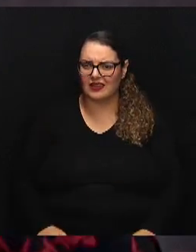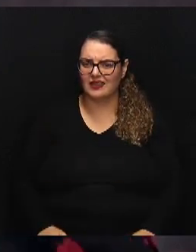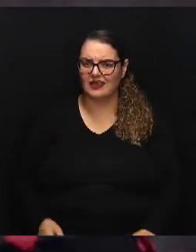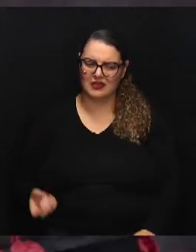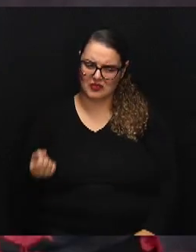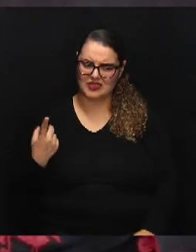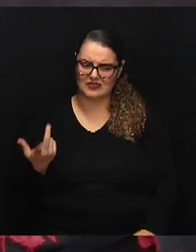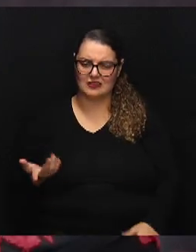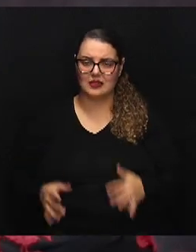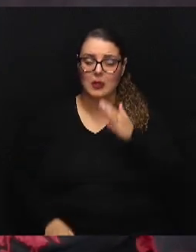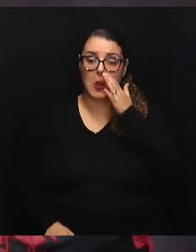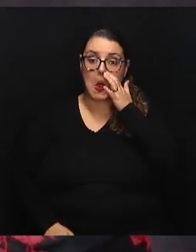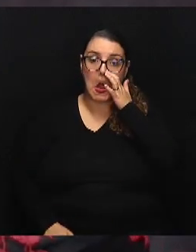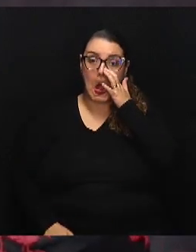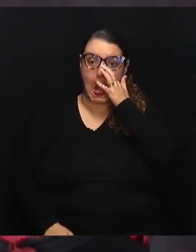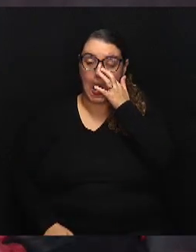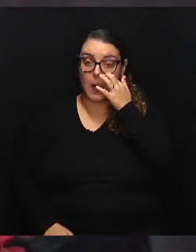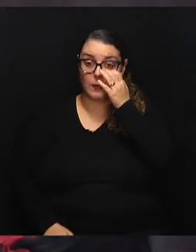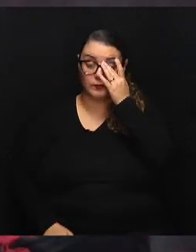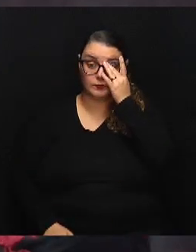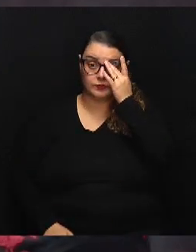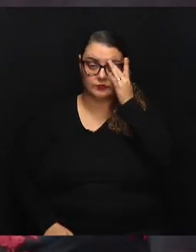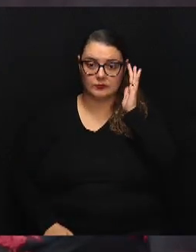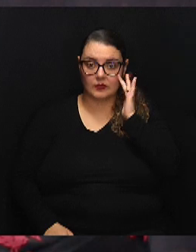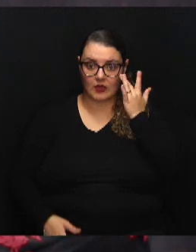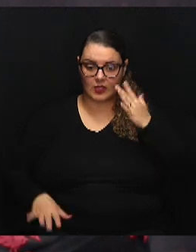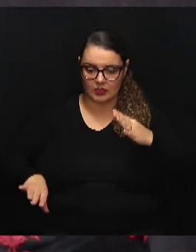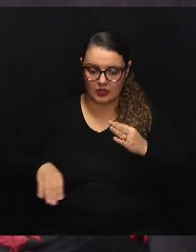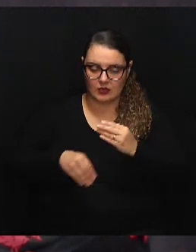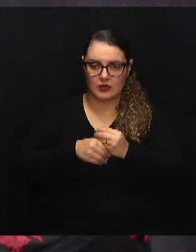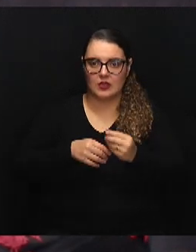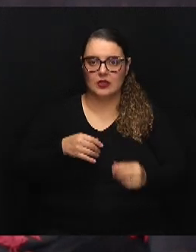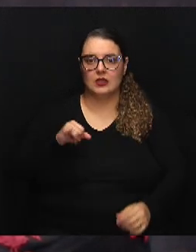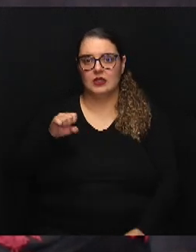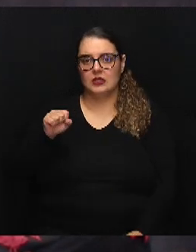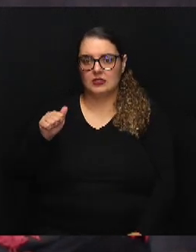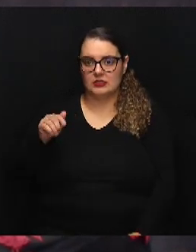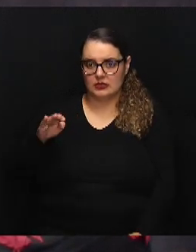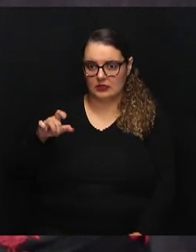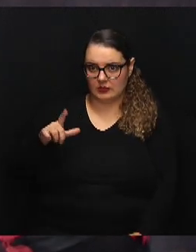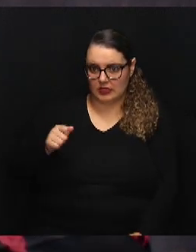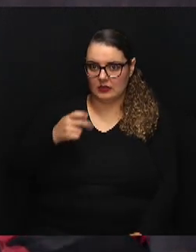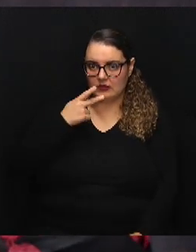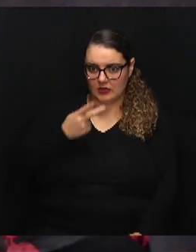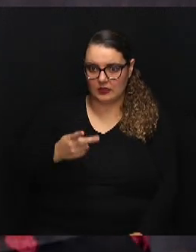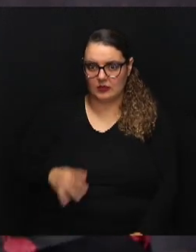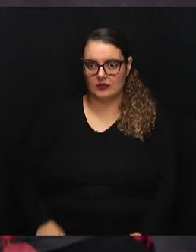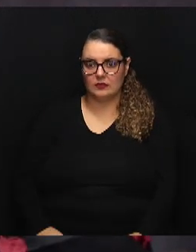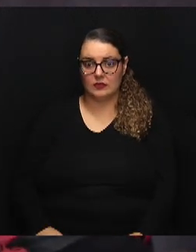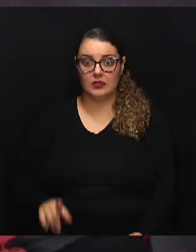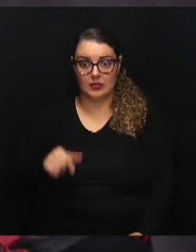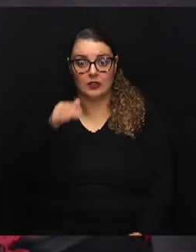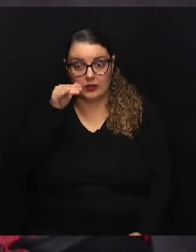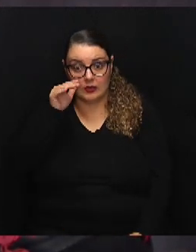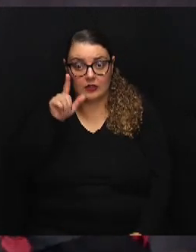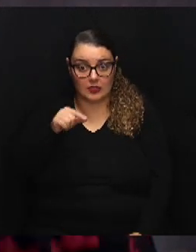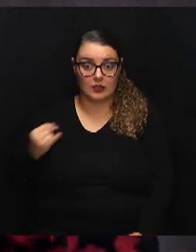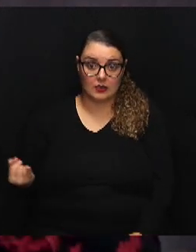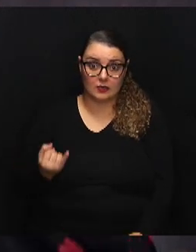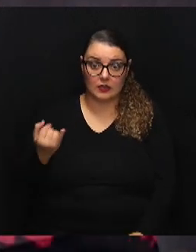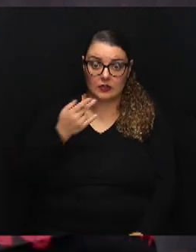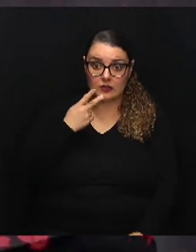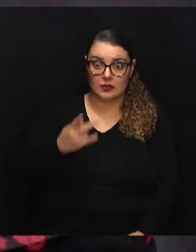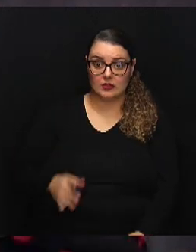estranho. Então, eu acho que complementando o que a Isabela falou, eu queria fazer uma colocação assim, muito curiosa, que vale muito a pena de citar,